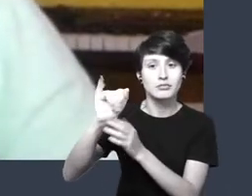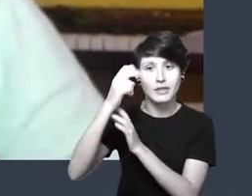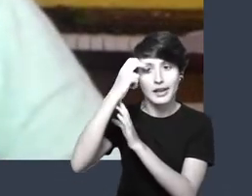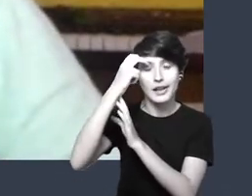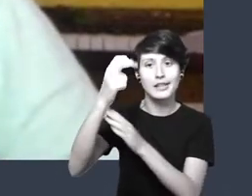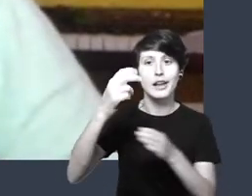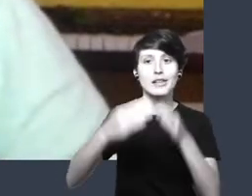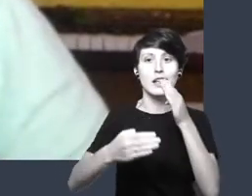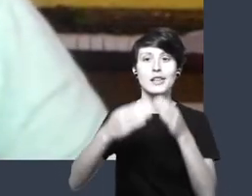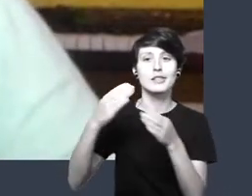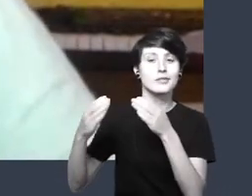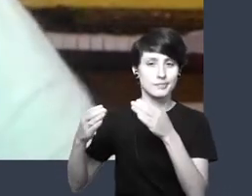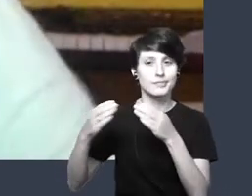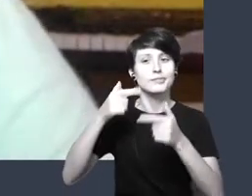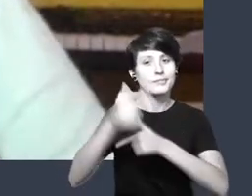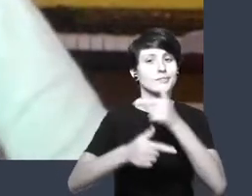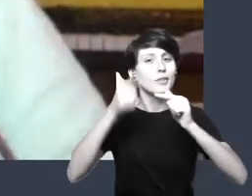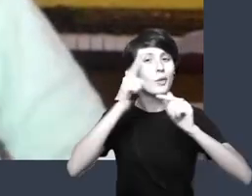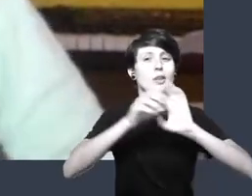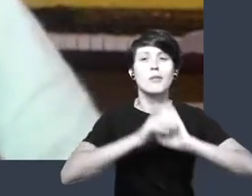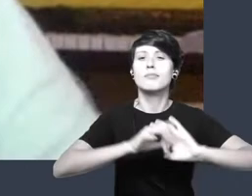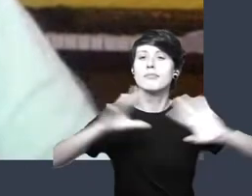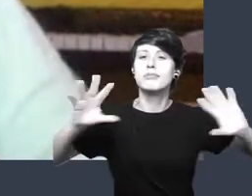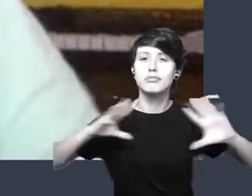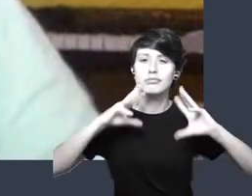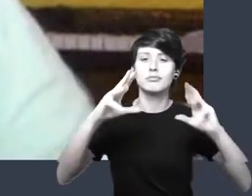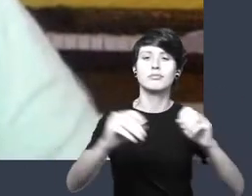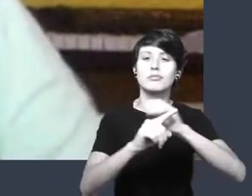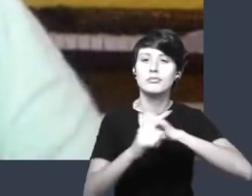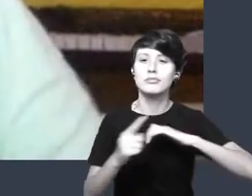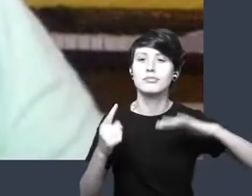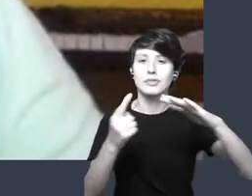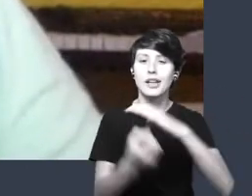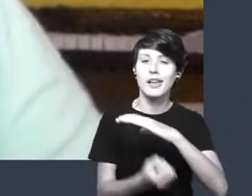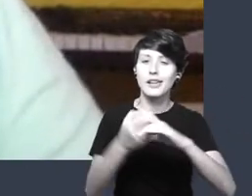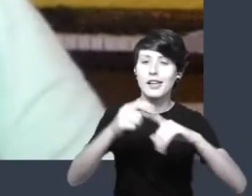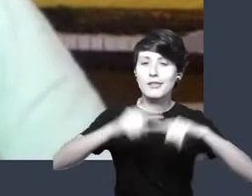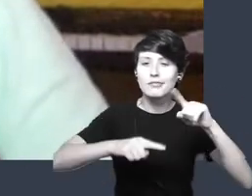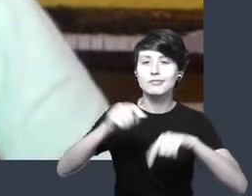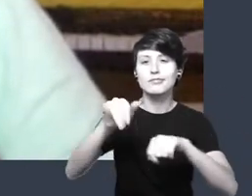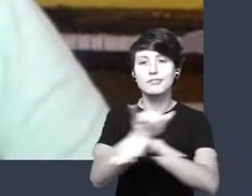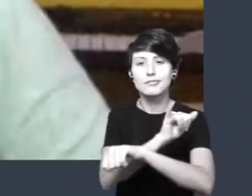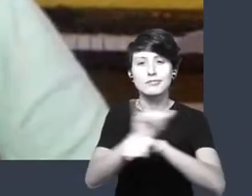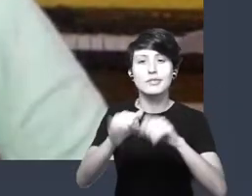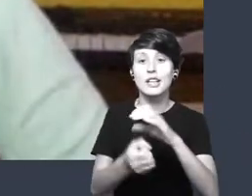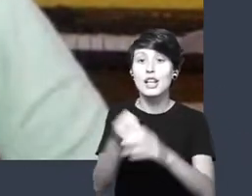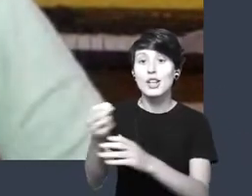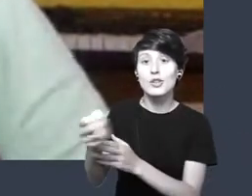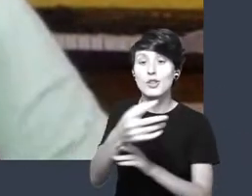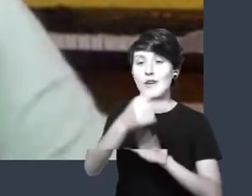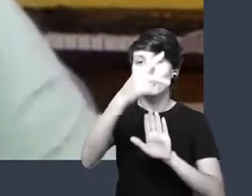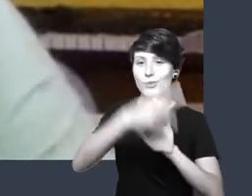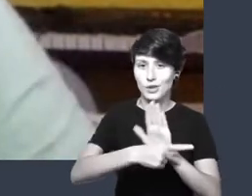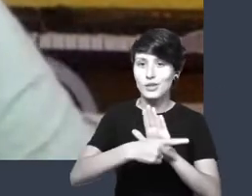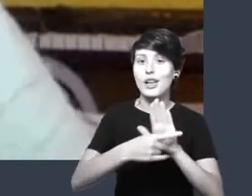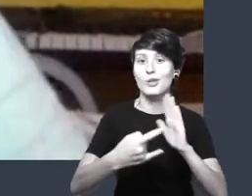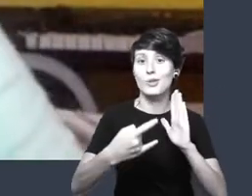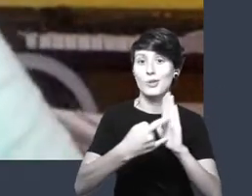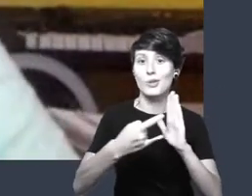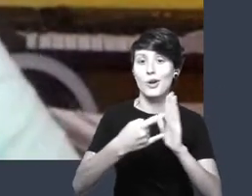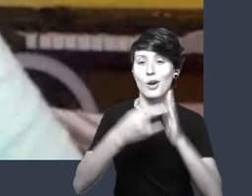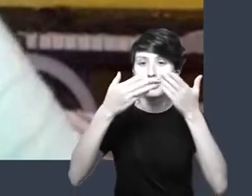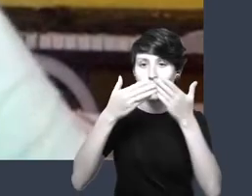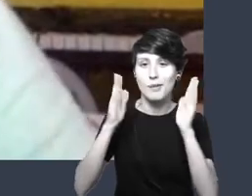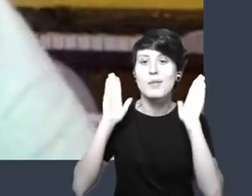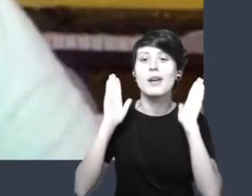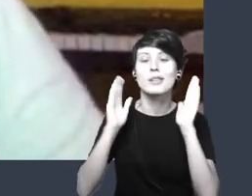democratizar a inteligência artificial, criando ferramentas e lançando novos projetos de código aberto.